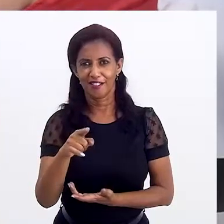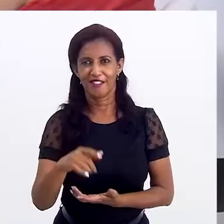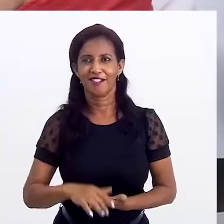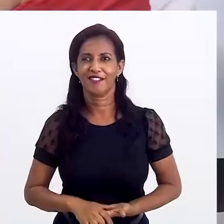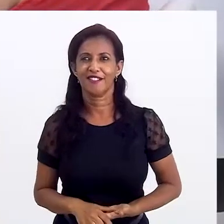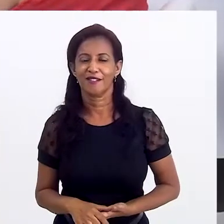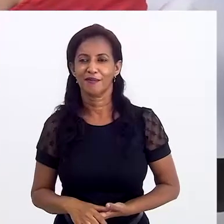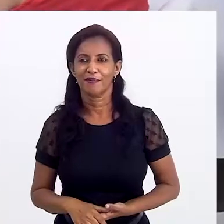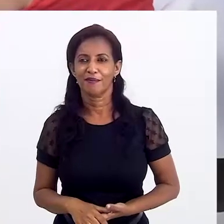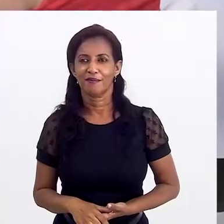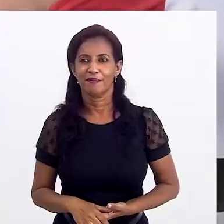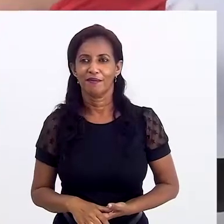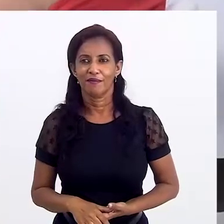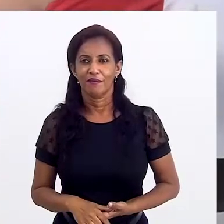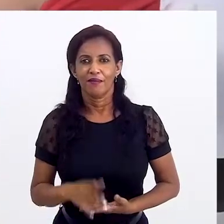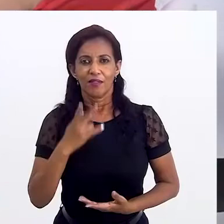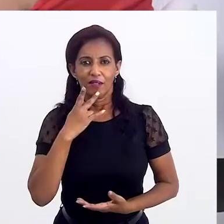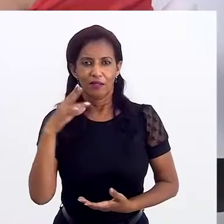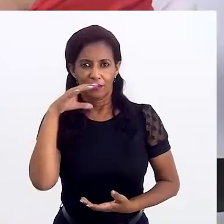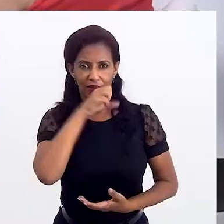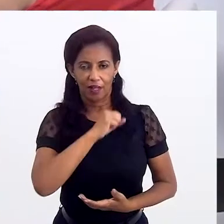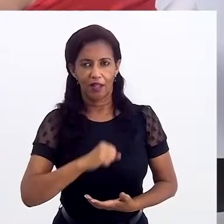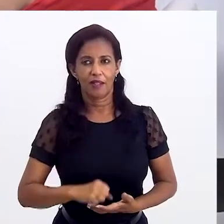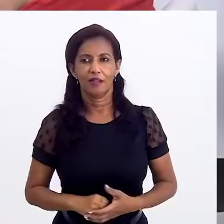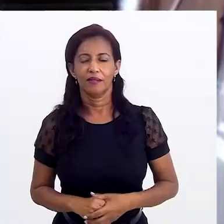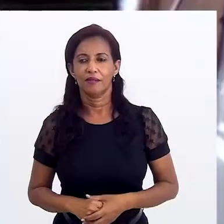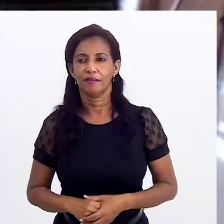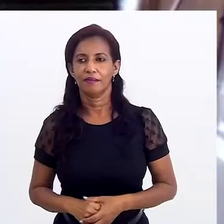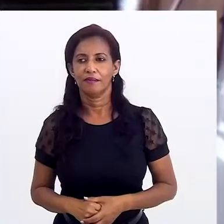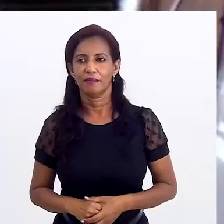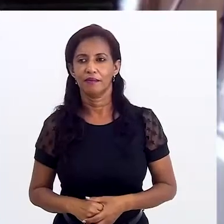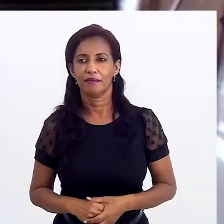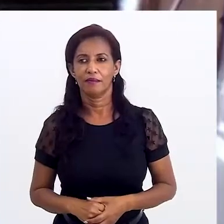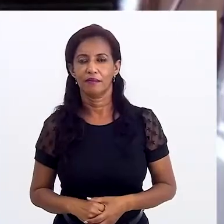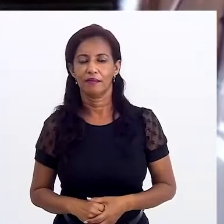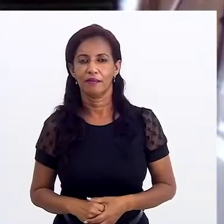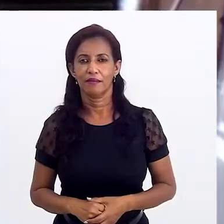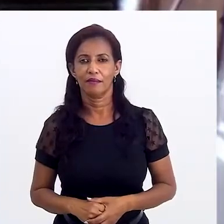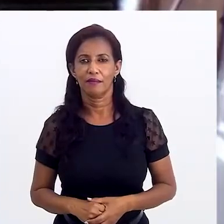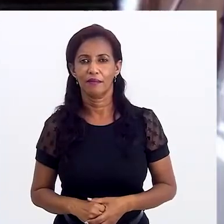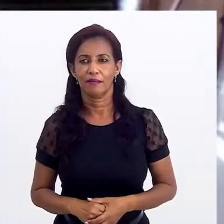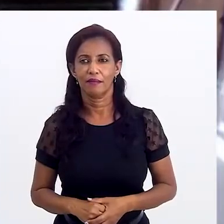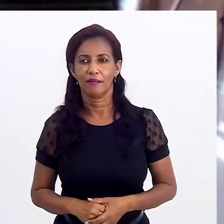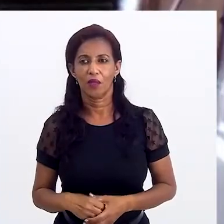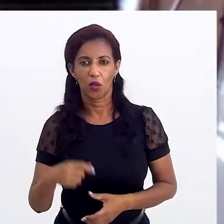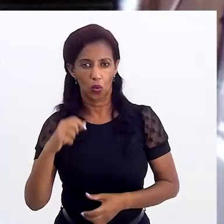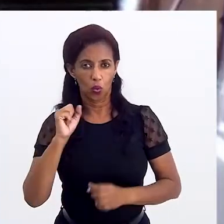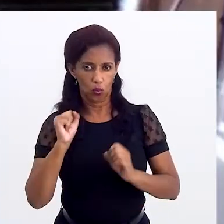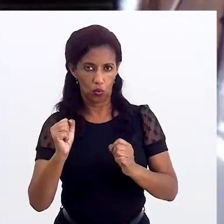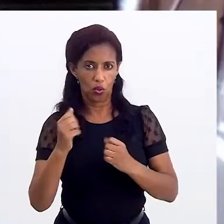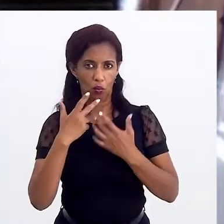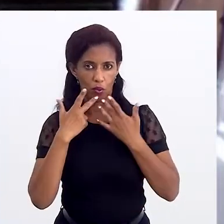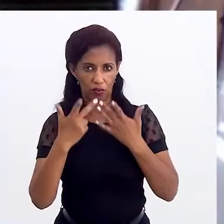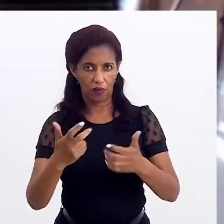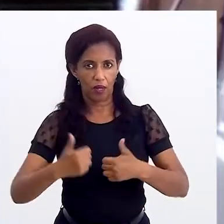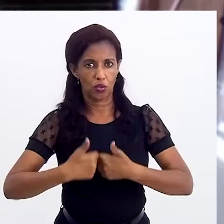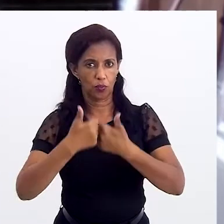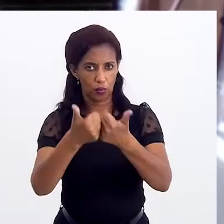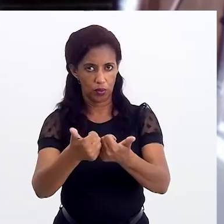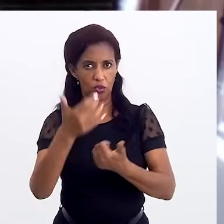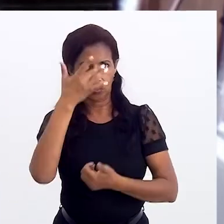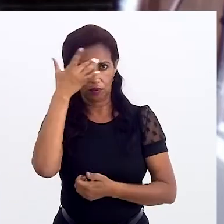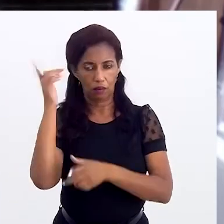você. Eu vou falar rápido, então, para o Cledir falar mais. Não, a questão o que eu posso passar de positivo